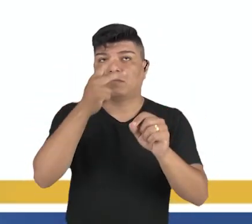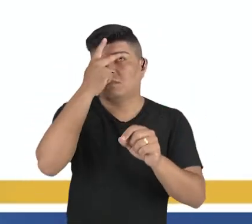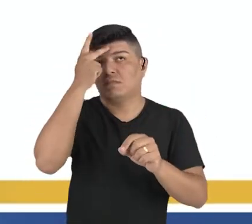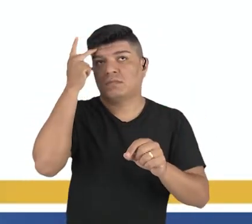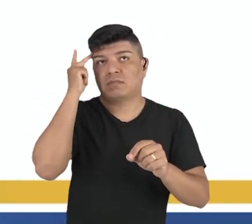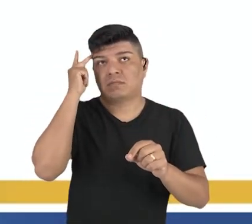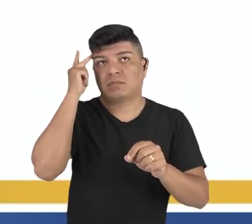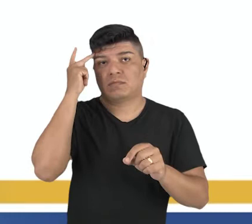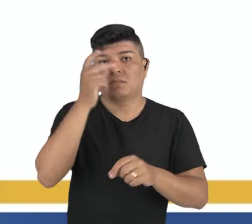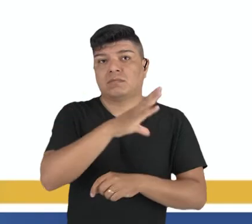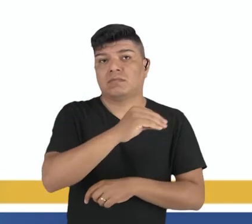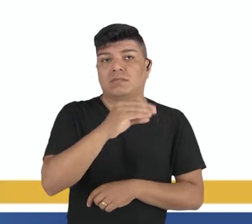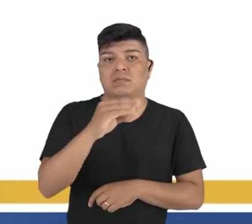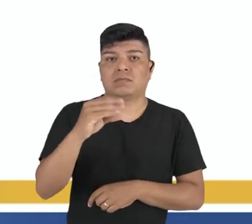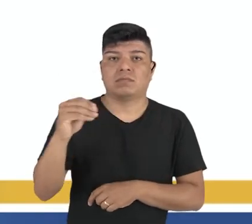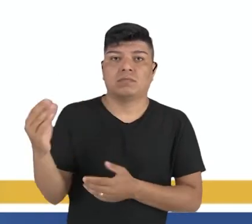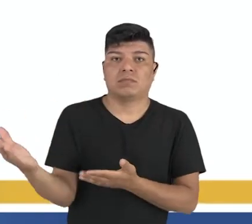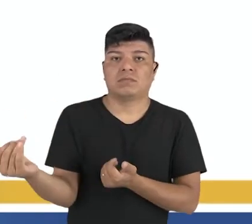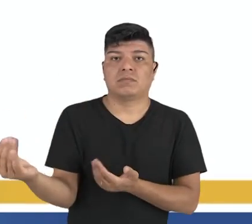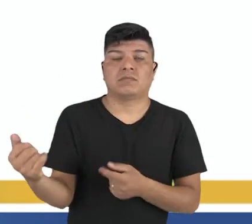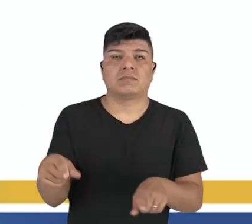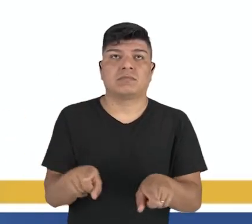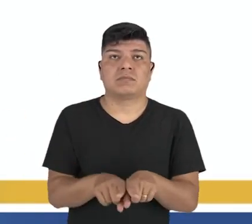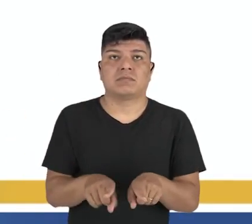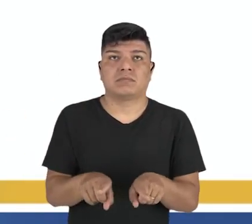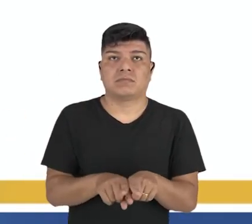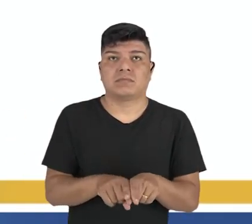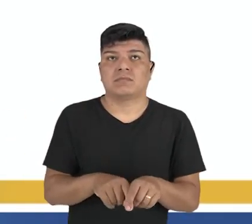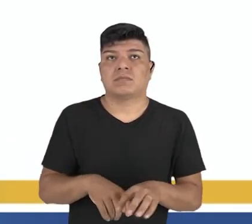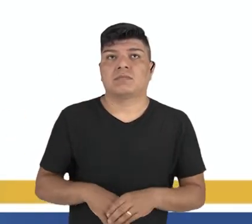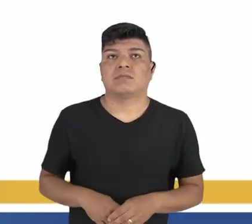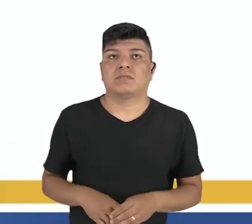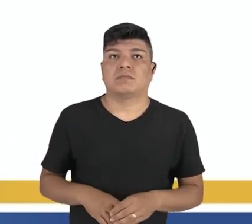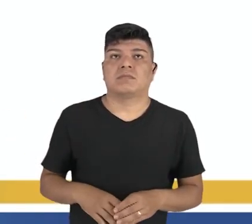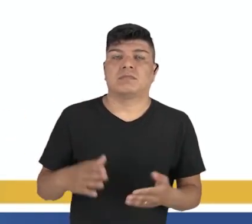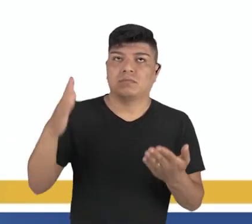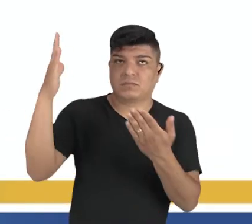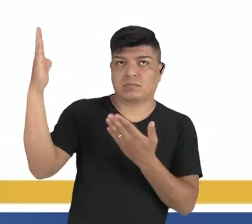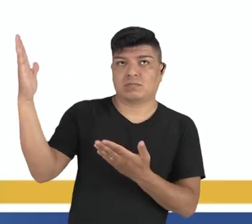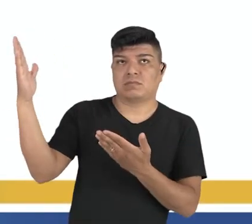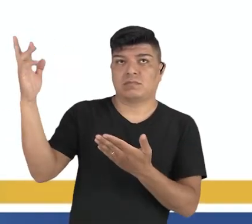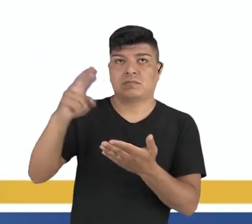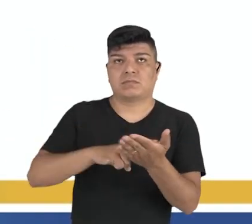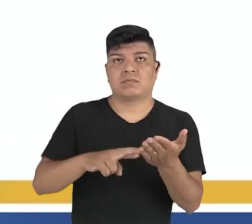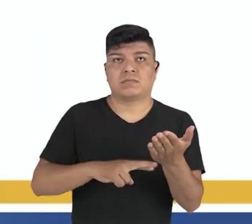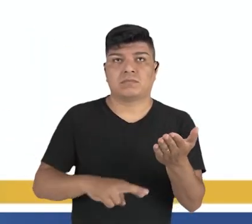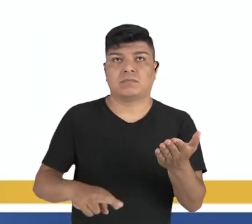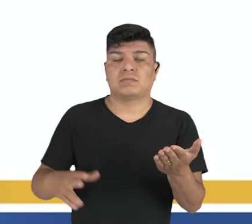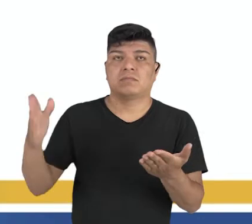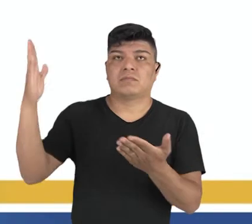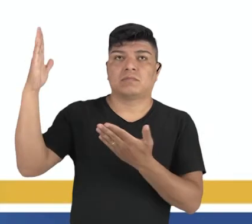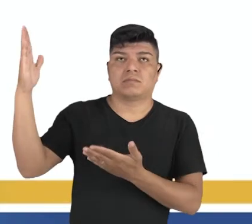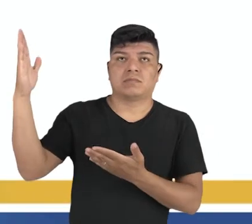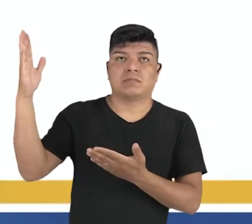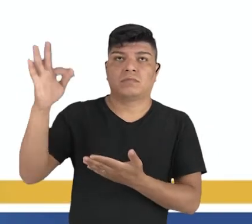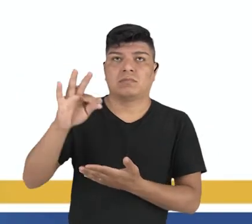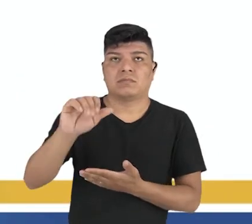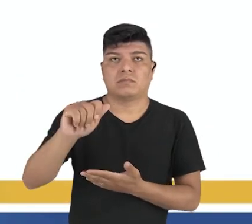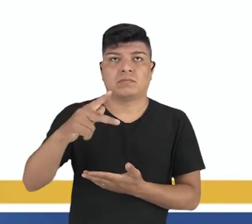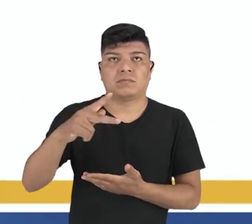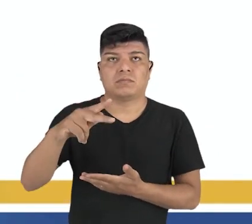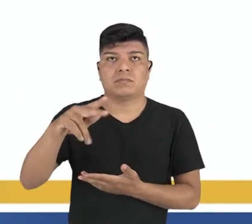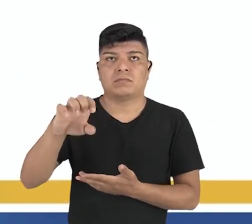público adolescente e jovem. Espaço Today, Revista FAPESP,